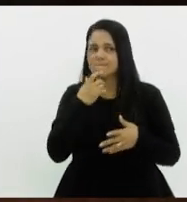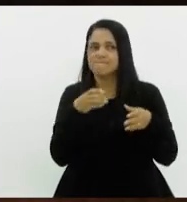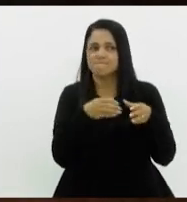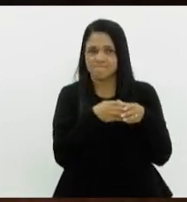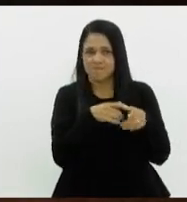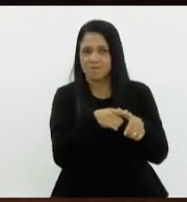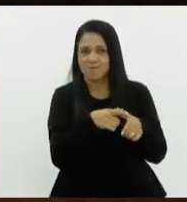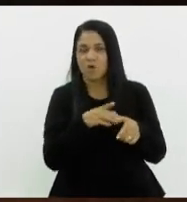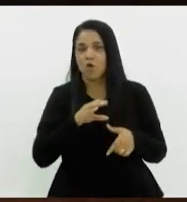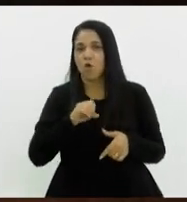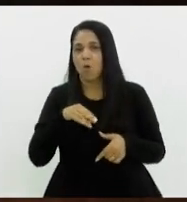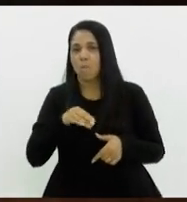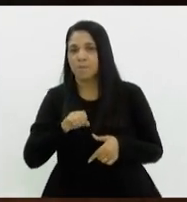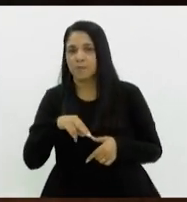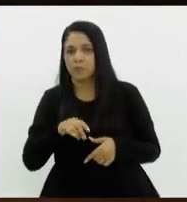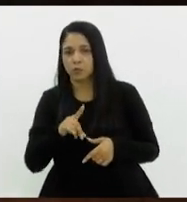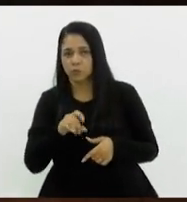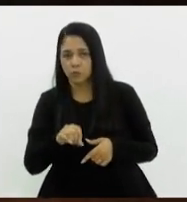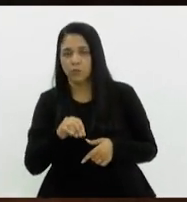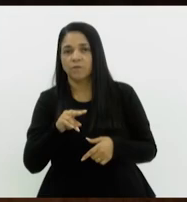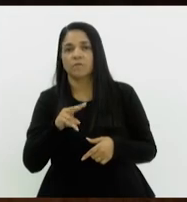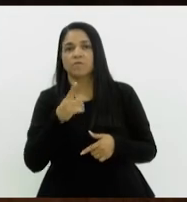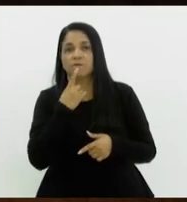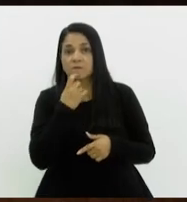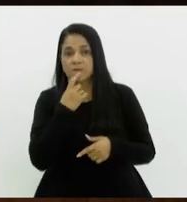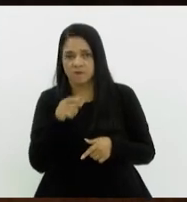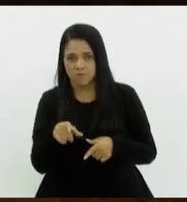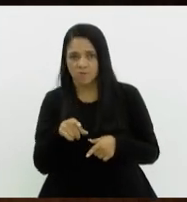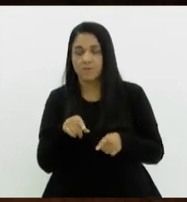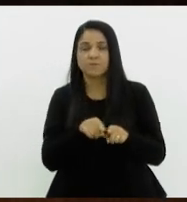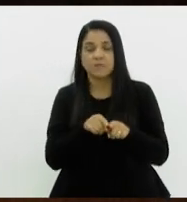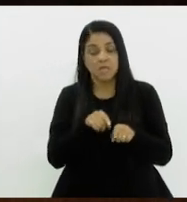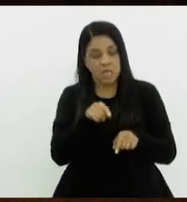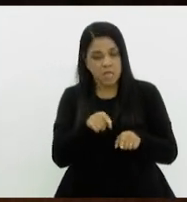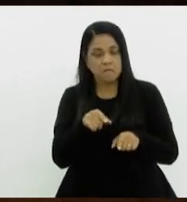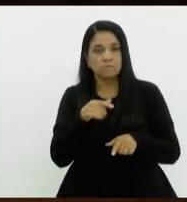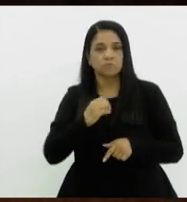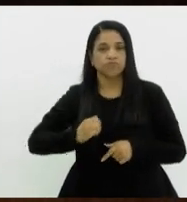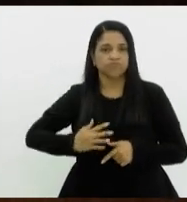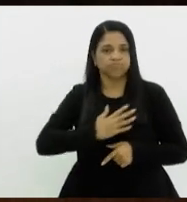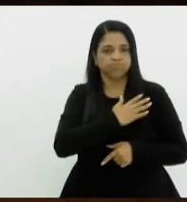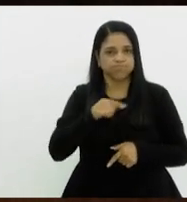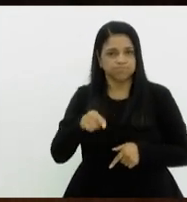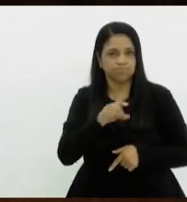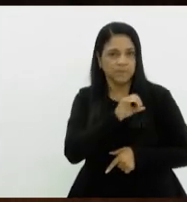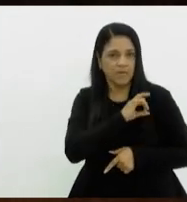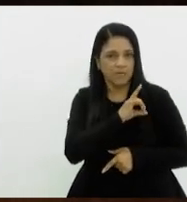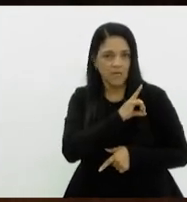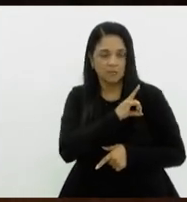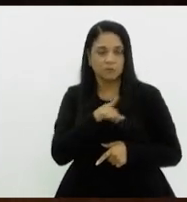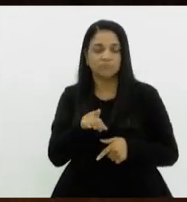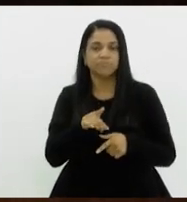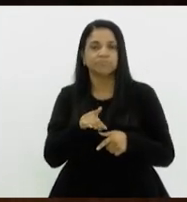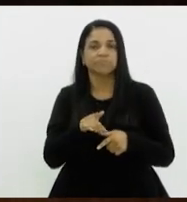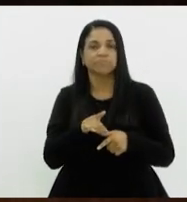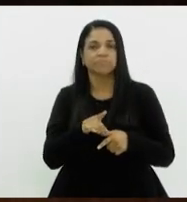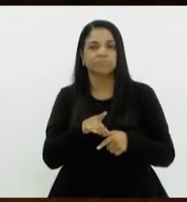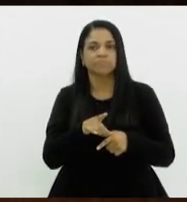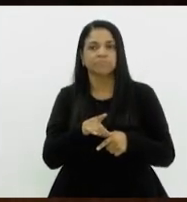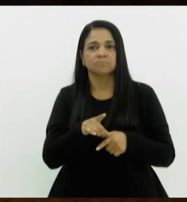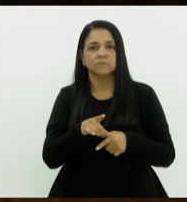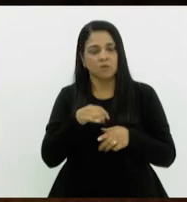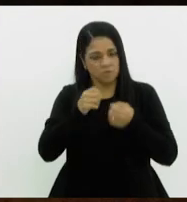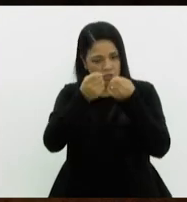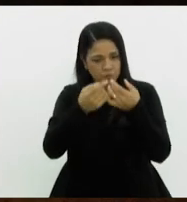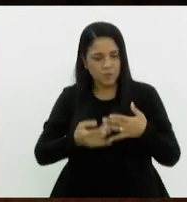golpe e, na sua fala concisa, ele soube, de forma clara, deixar evidente essa dicotomia que